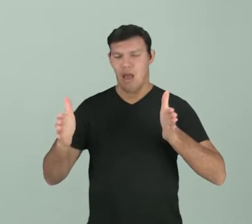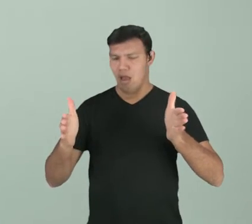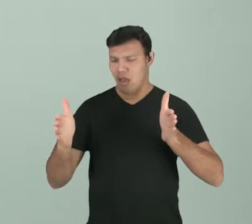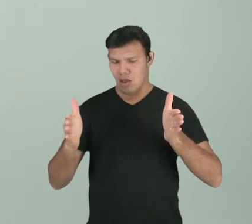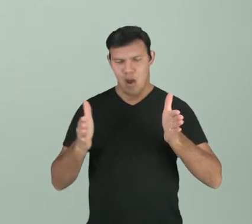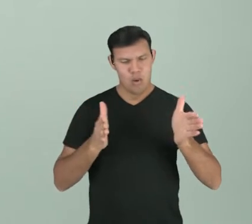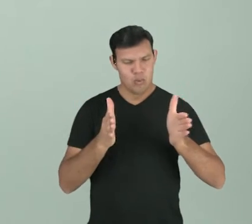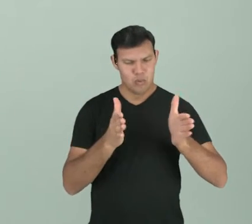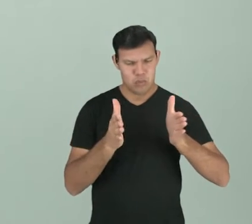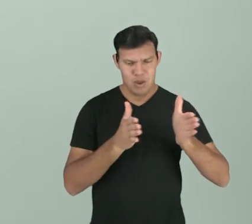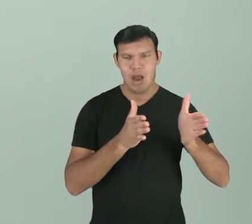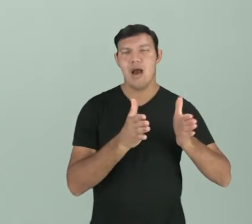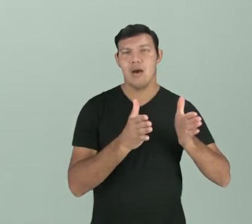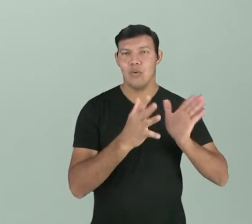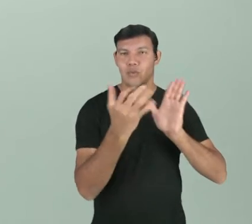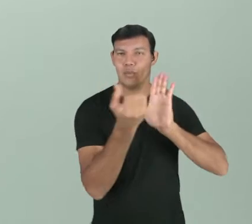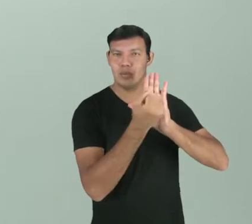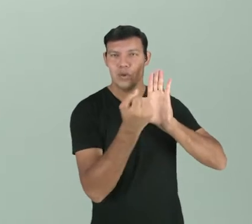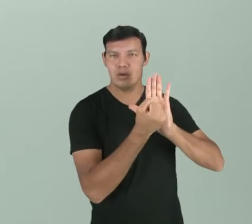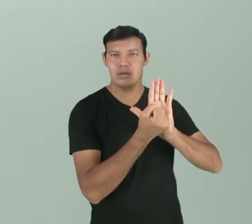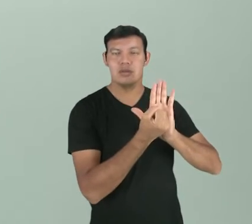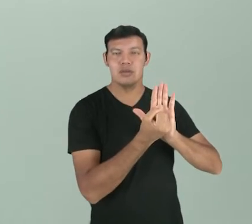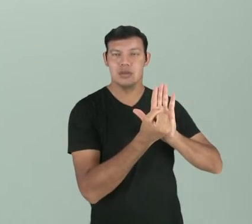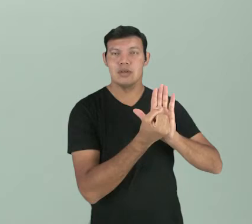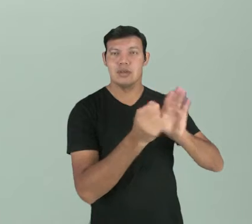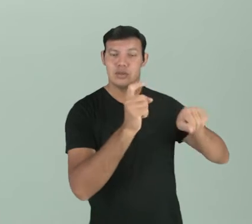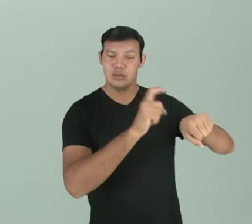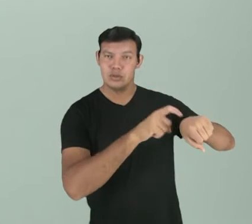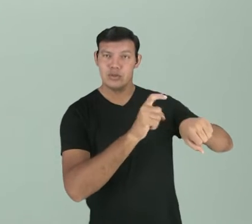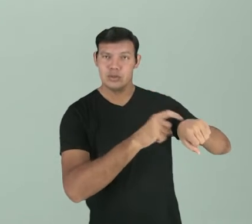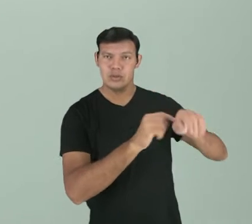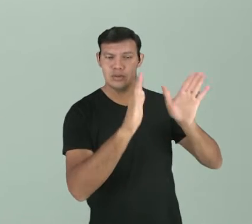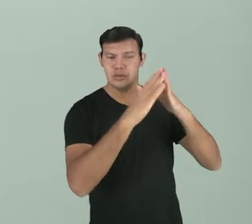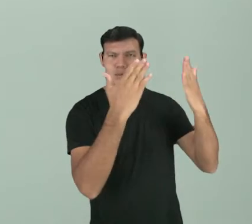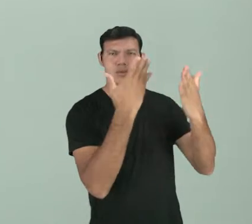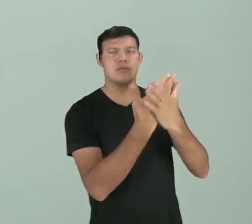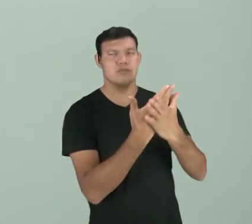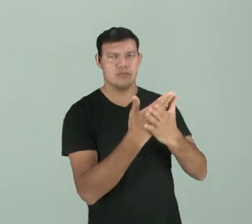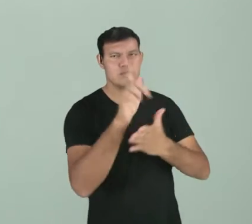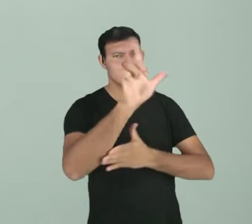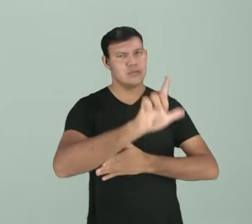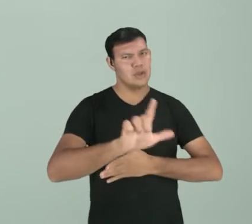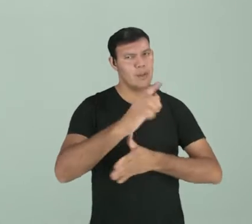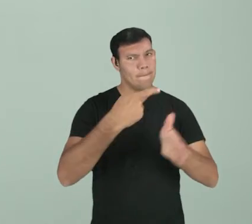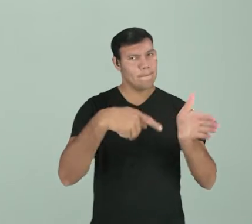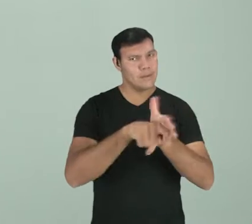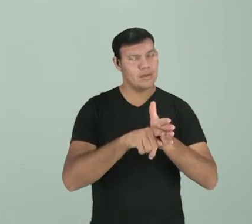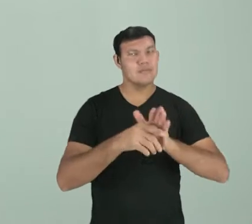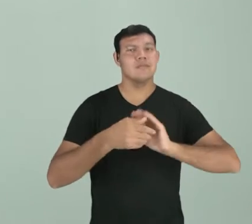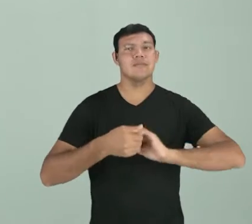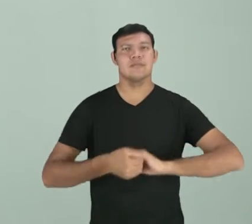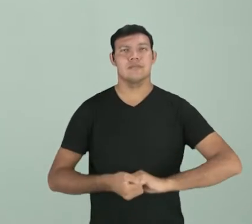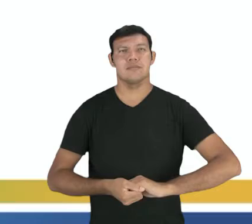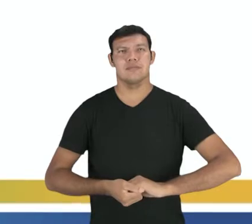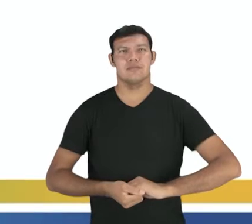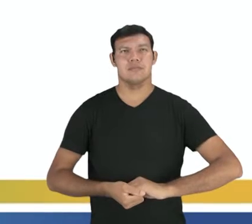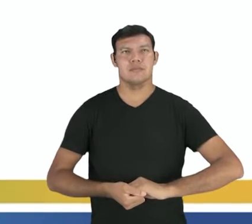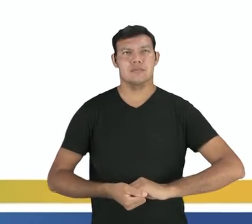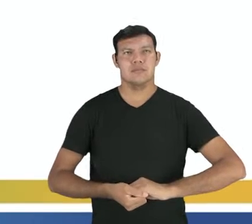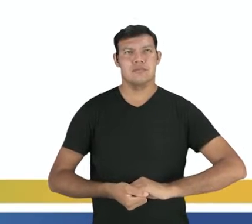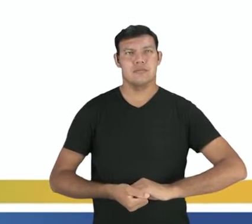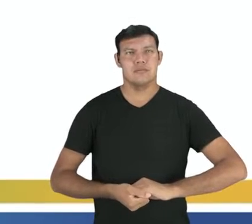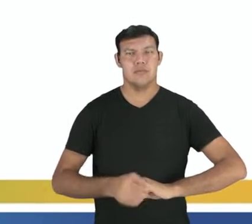tempos que marcam as escolas literárias, tá? Cada tempo tem a sua escola literária aí dentro da história, tá